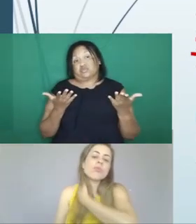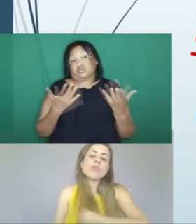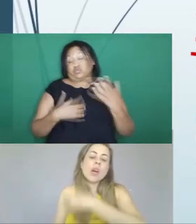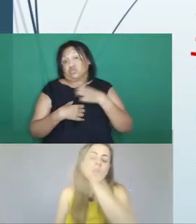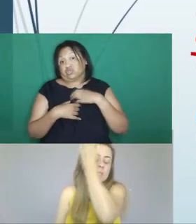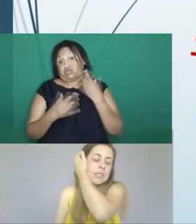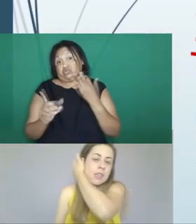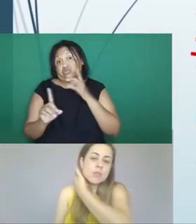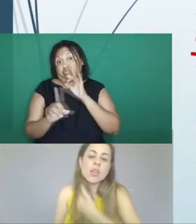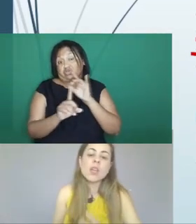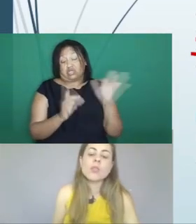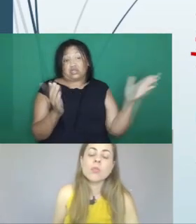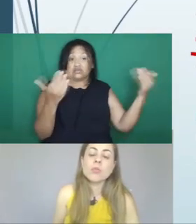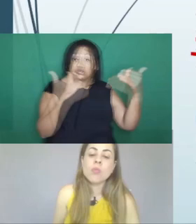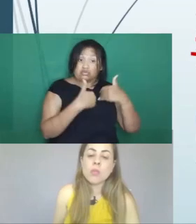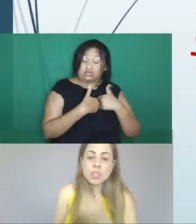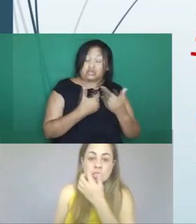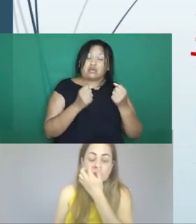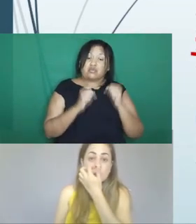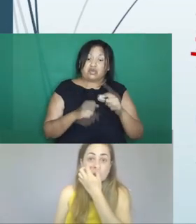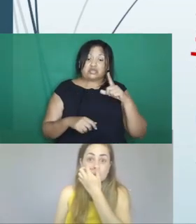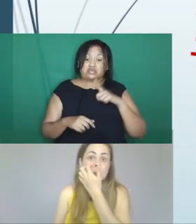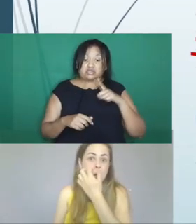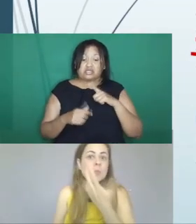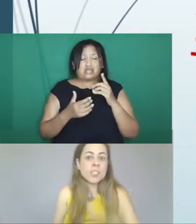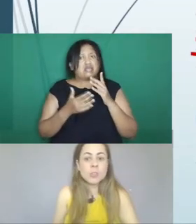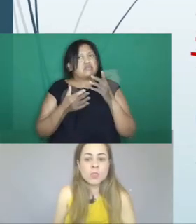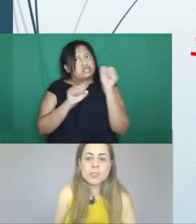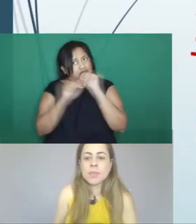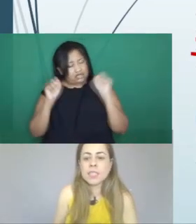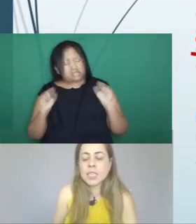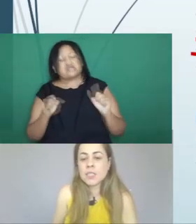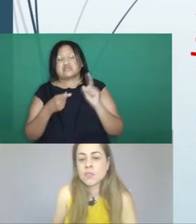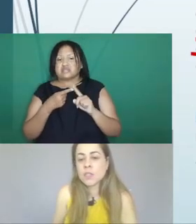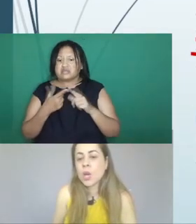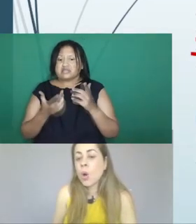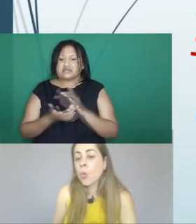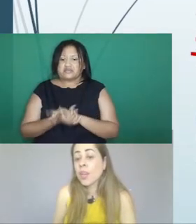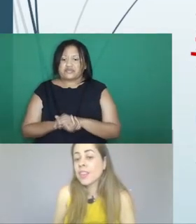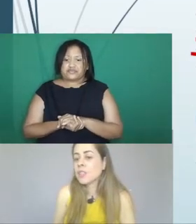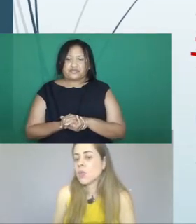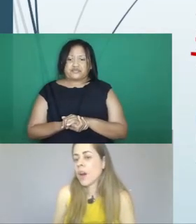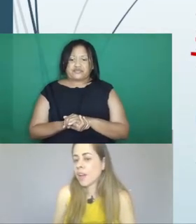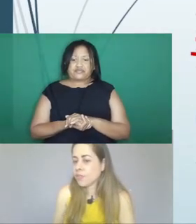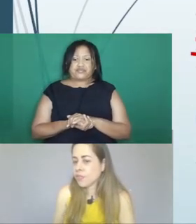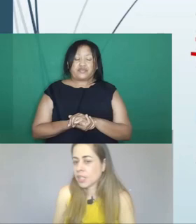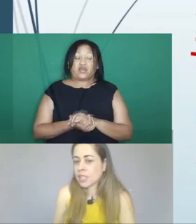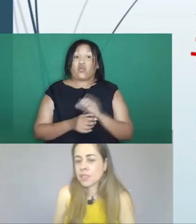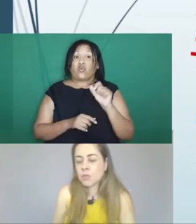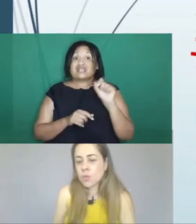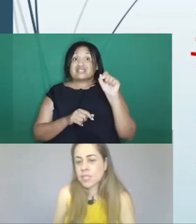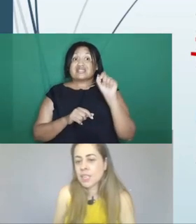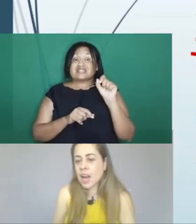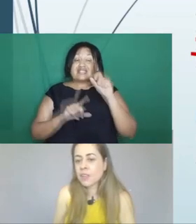da condição do autista ele pode ter também algumas atitudes mais agressivas o itness